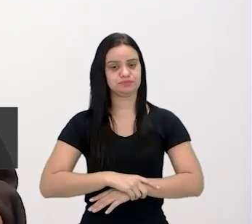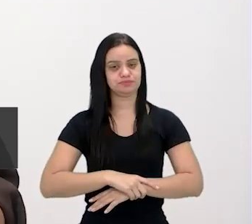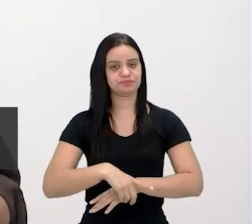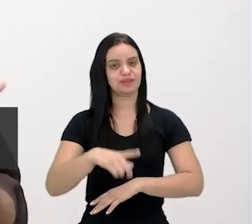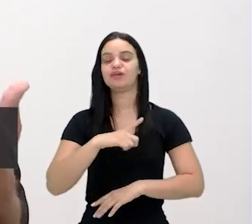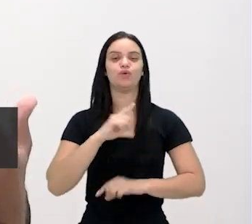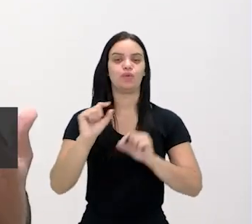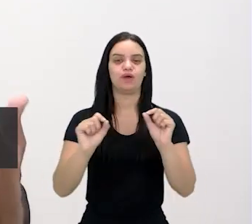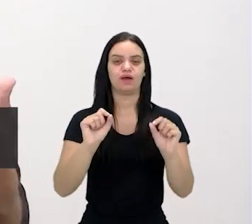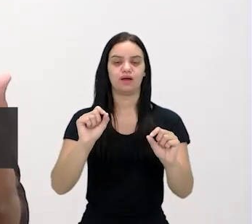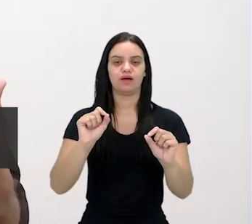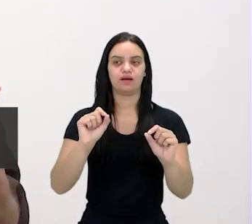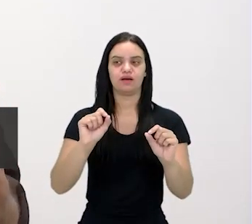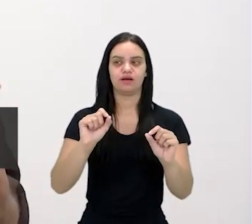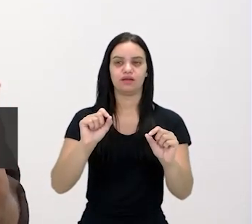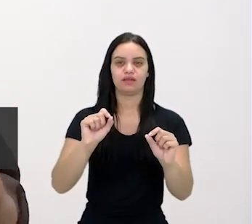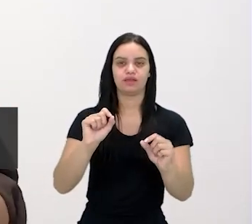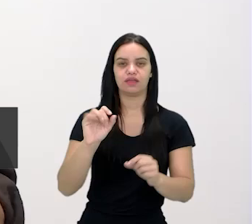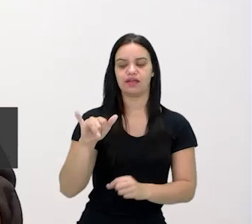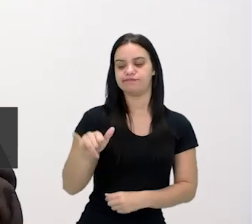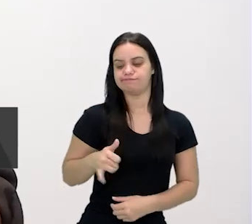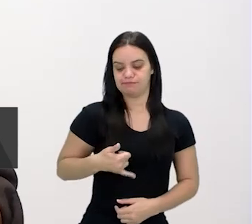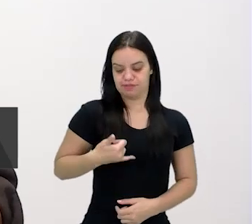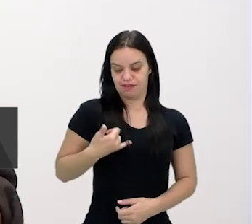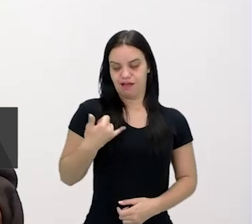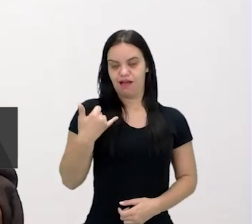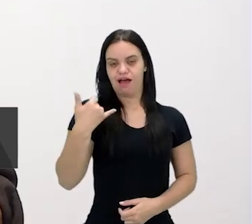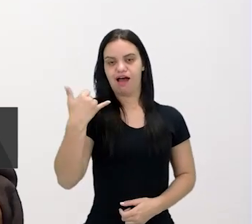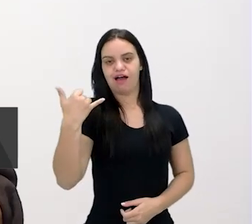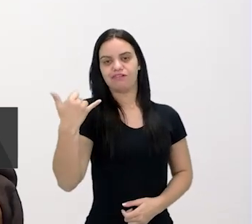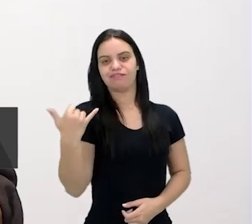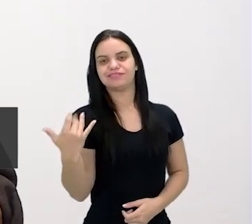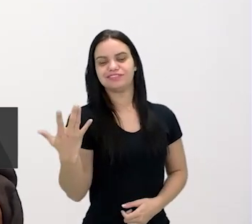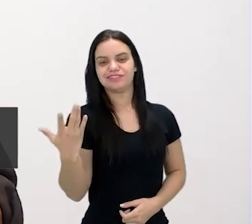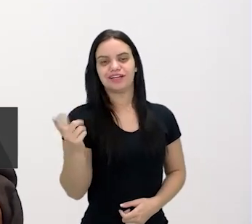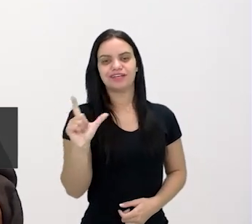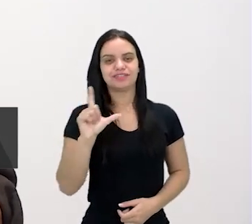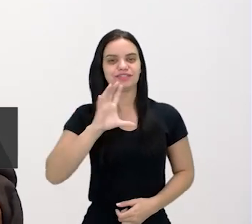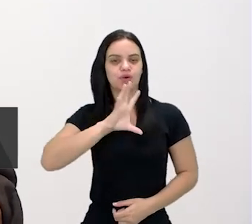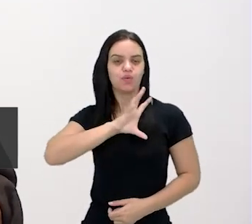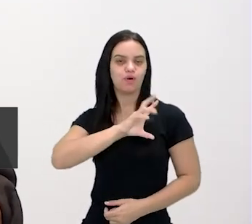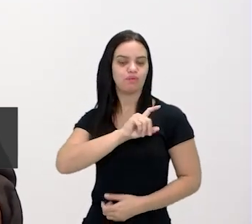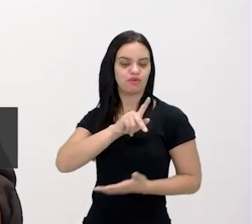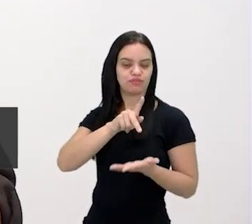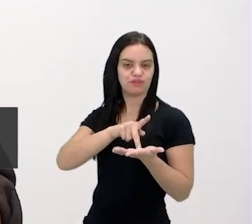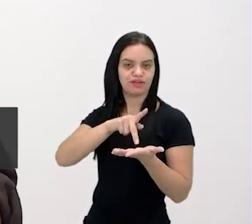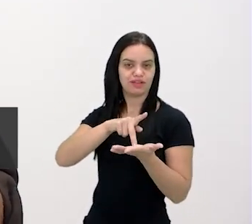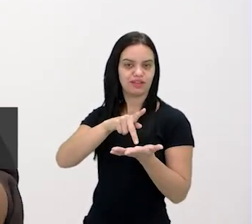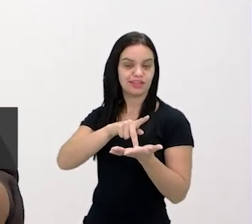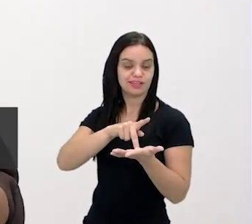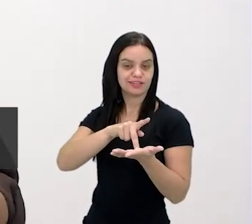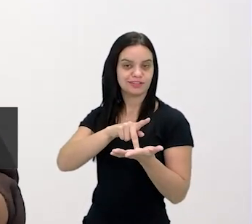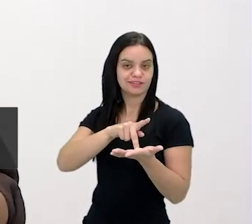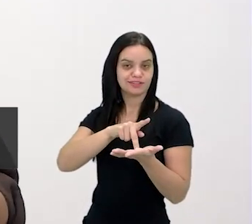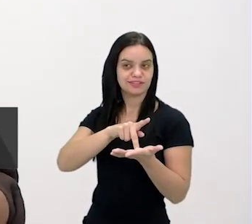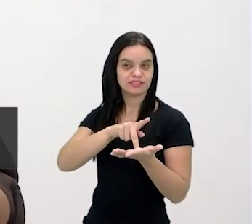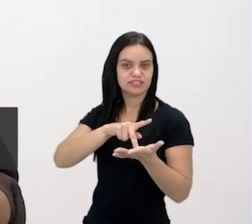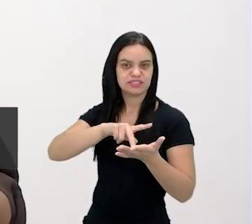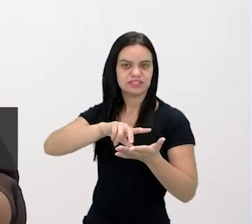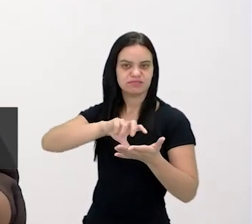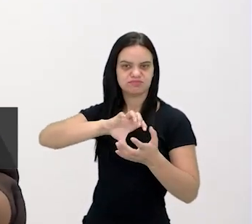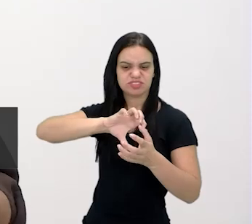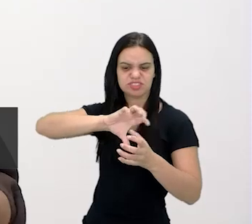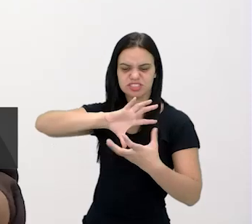o culto à vaidade faz de supostamente um amor verdadeiro, um ódio,